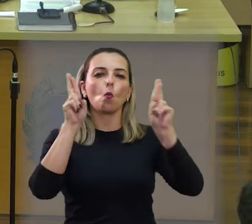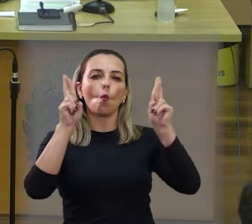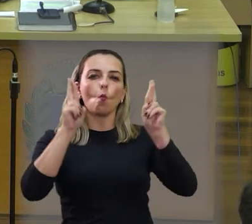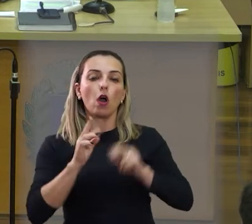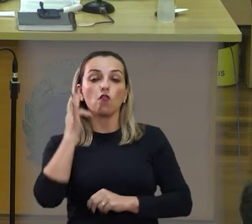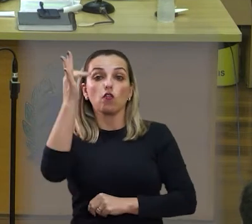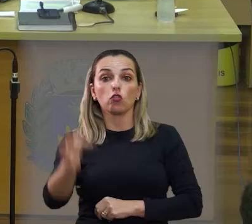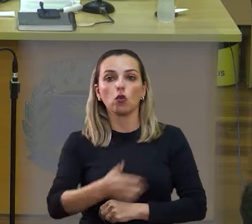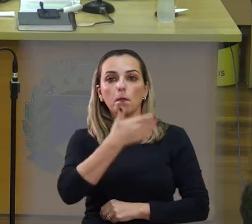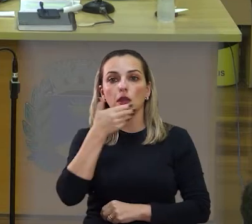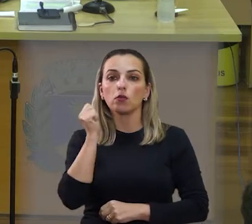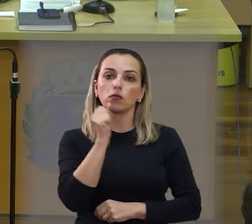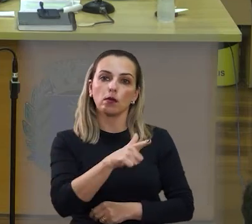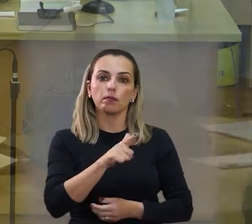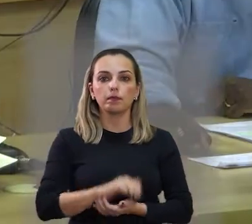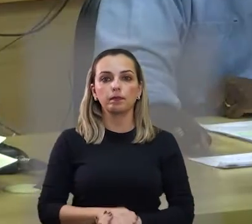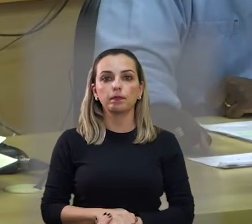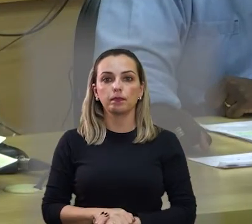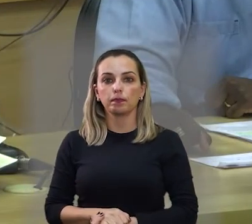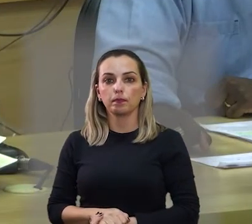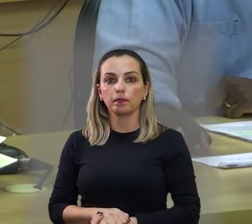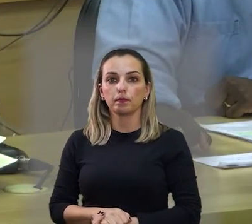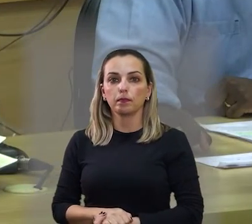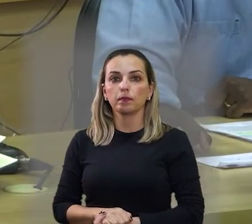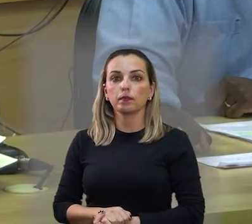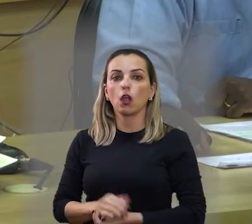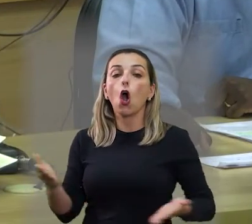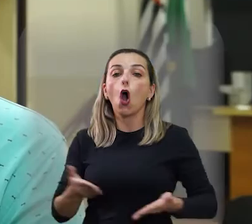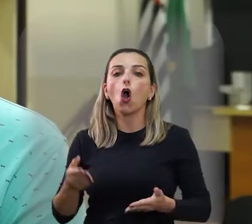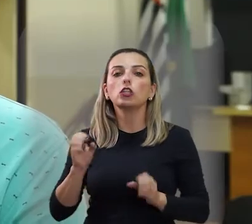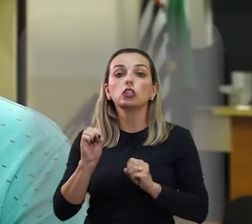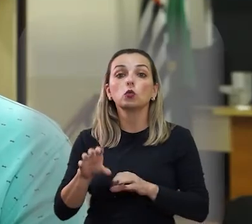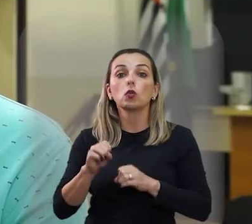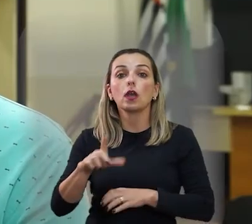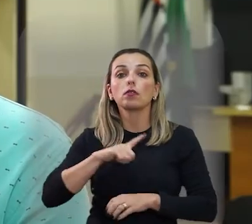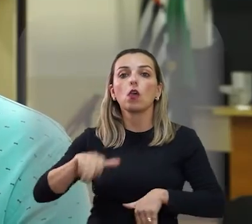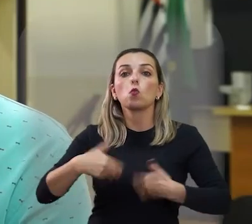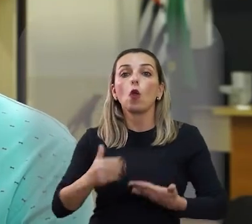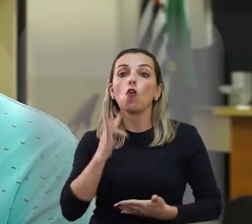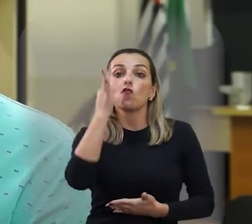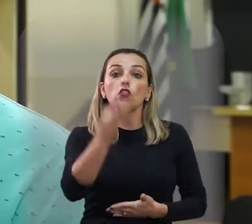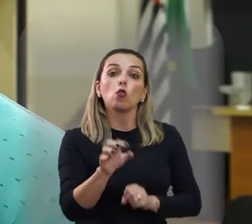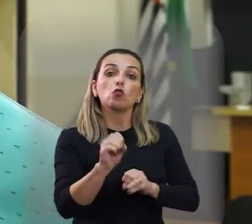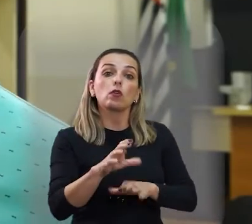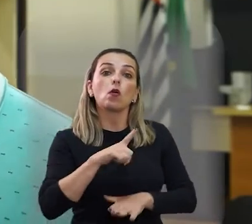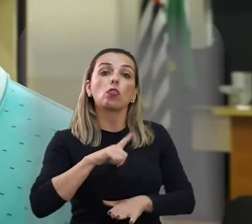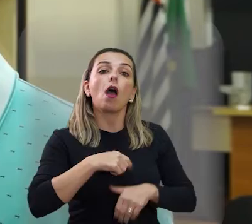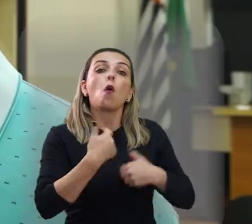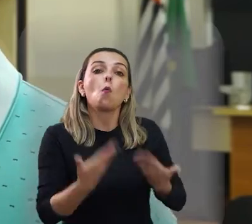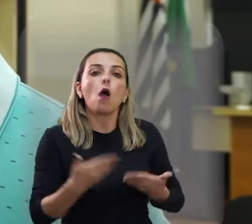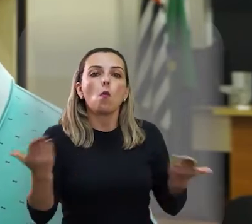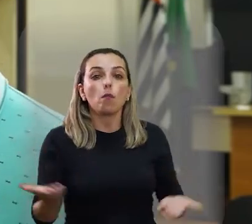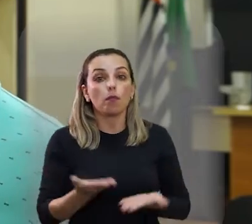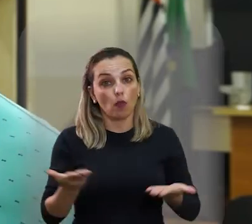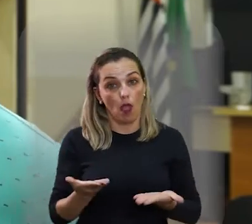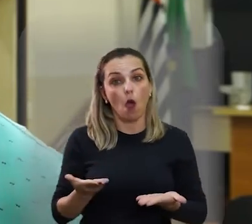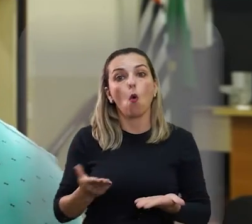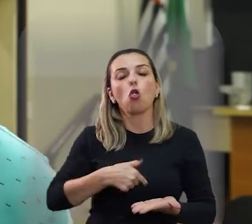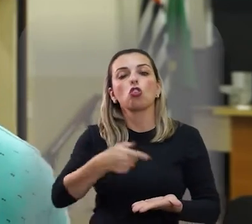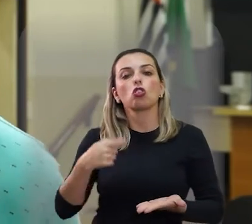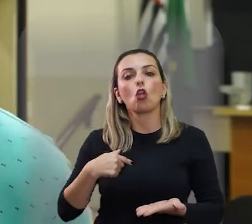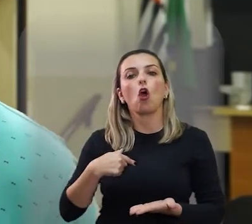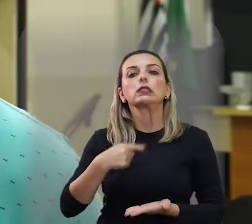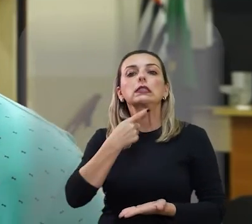educação parece ser o caminho de esperança para dias melhores que educação nós temos e que educação nós teremos